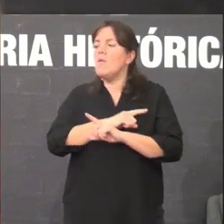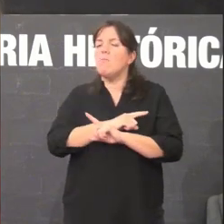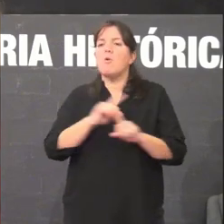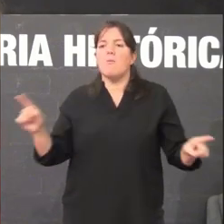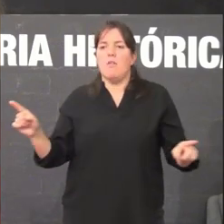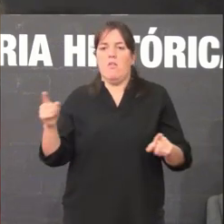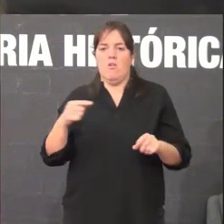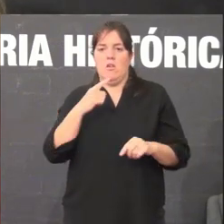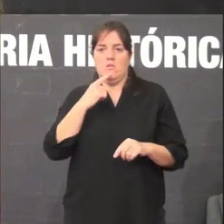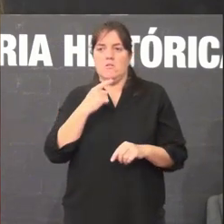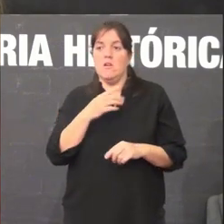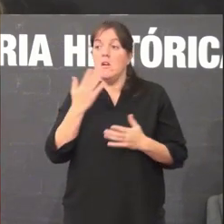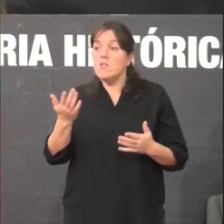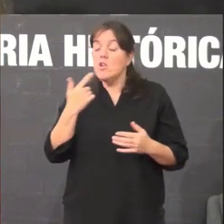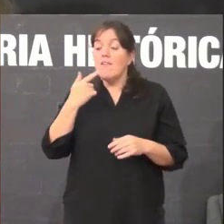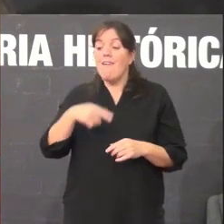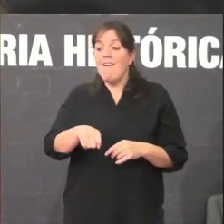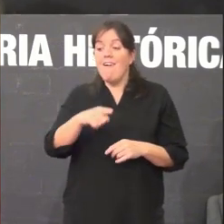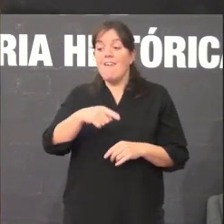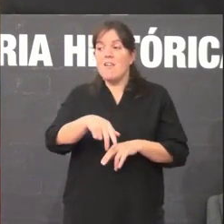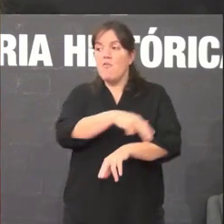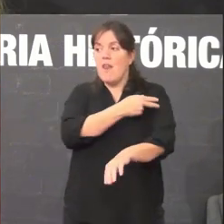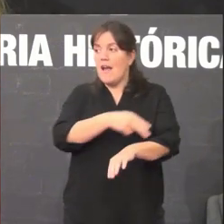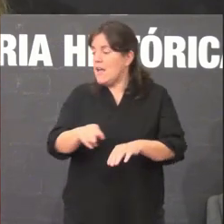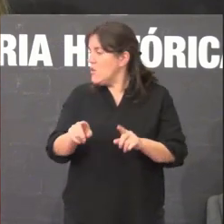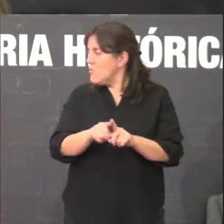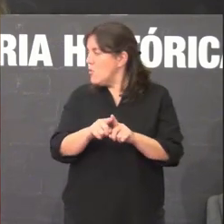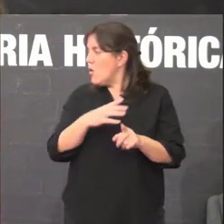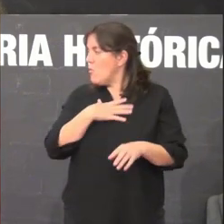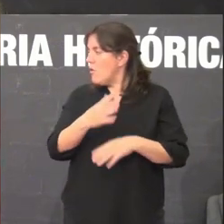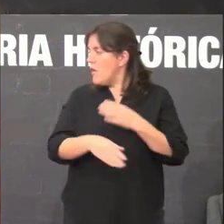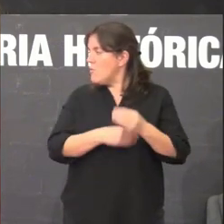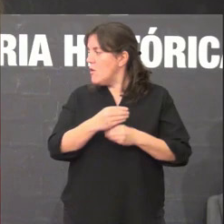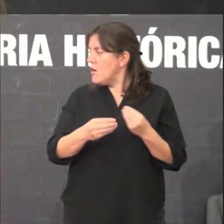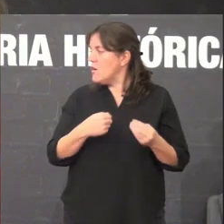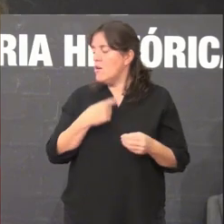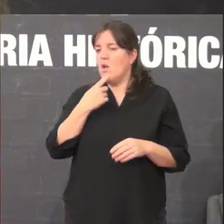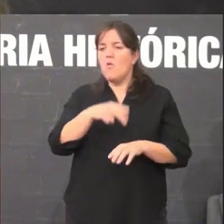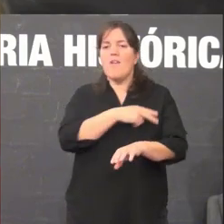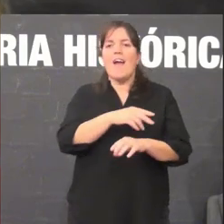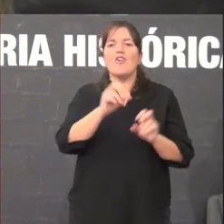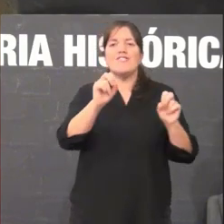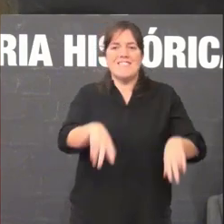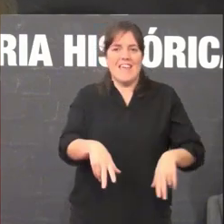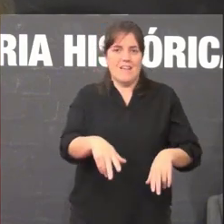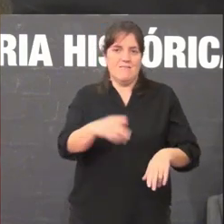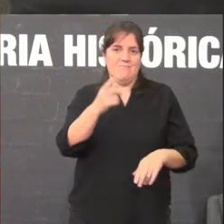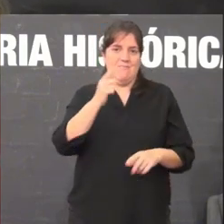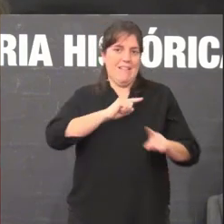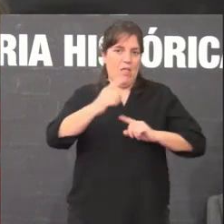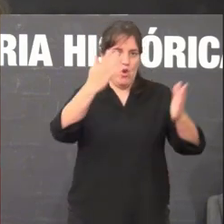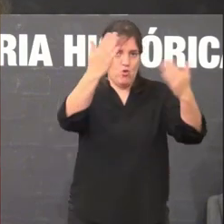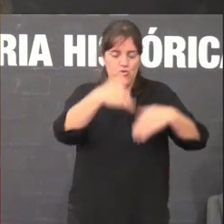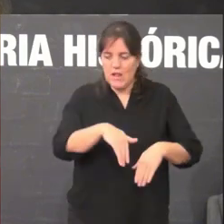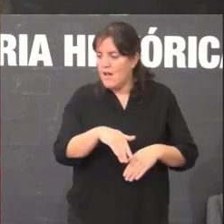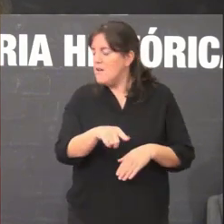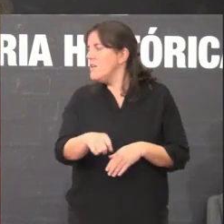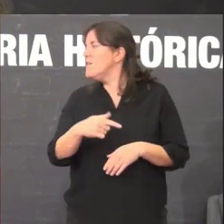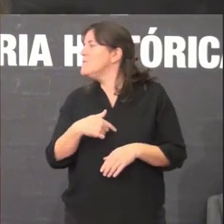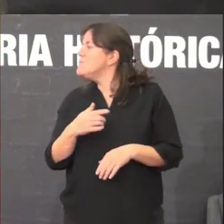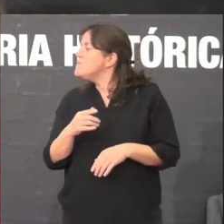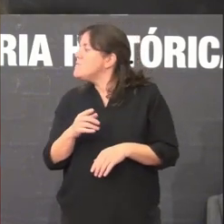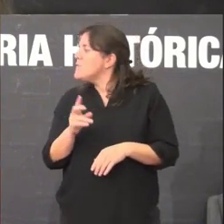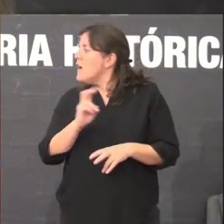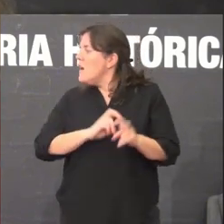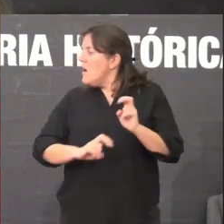sucessórias. Neste franquismo, que podemos considerar um franquismo sem Franco, as instituições do Estado mantêm-se